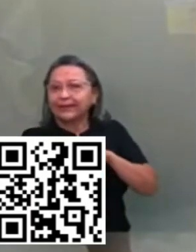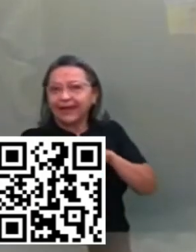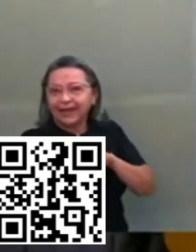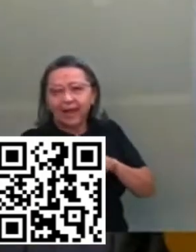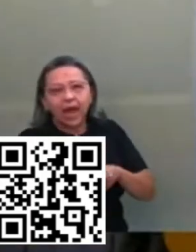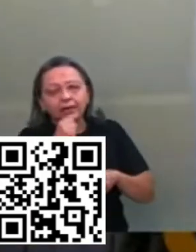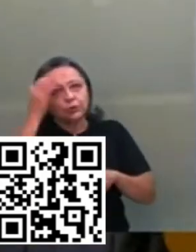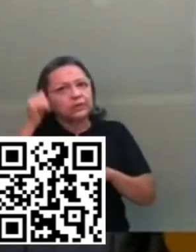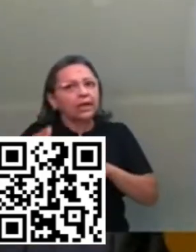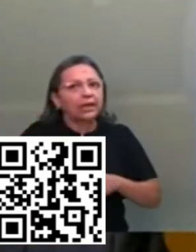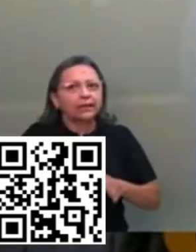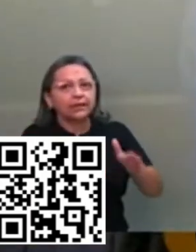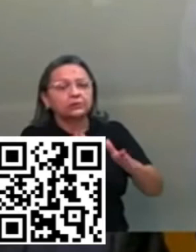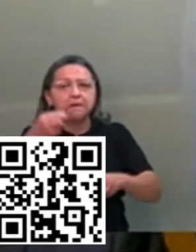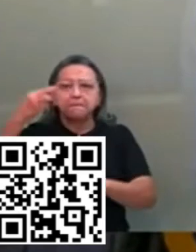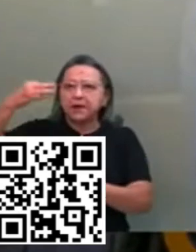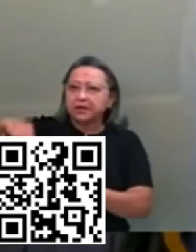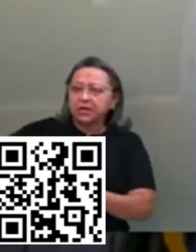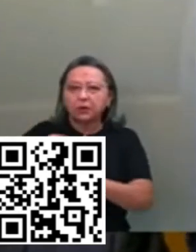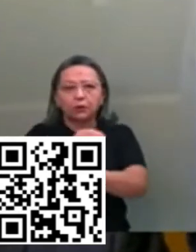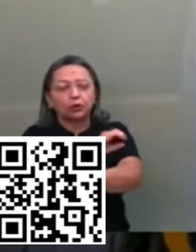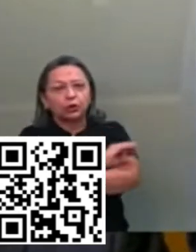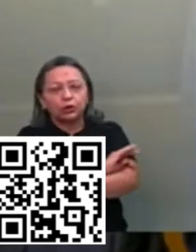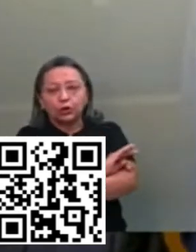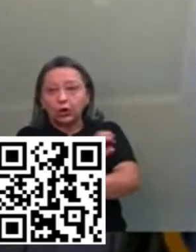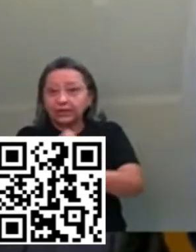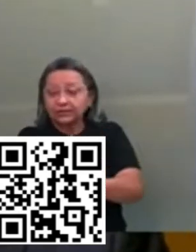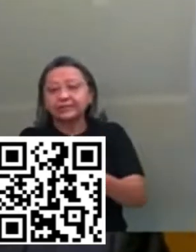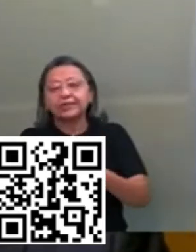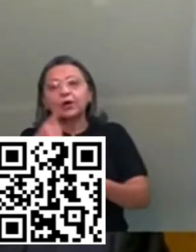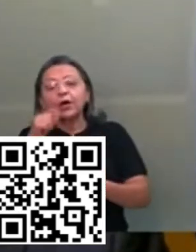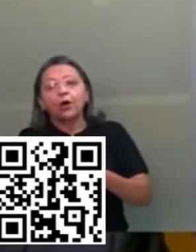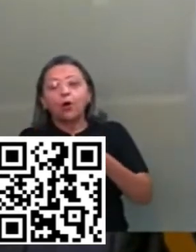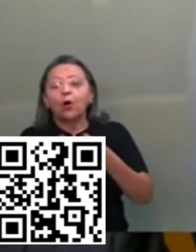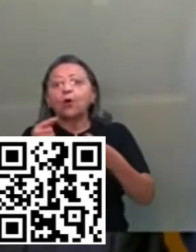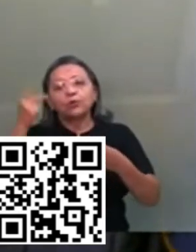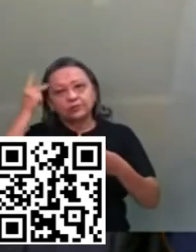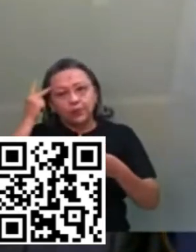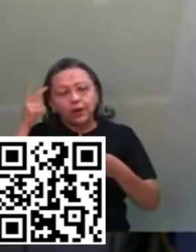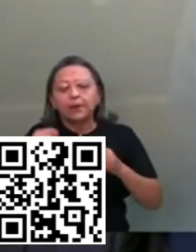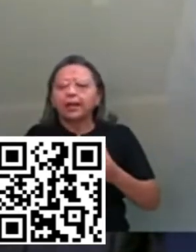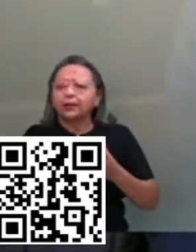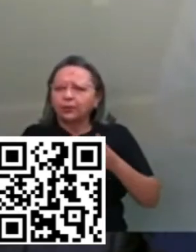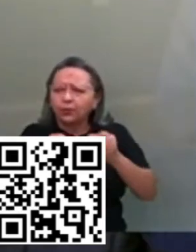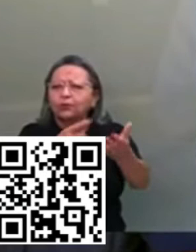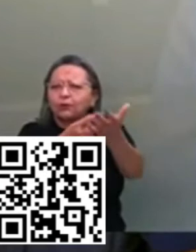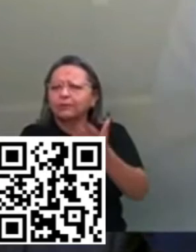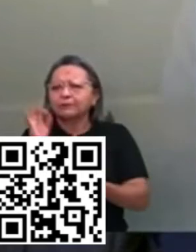ainda, se é no Maranhão, se é em Tocantins, Goiás ou São Paulo. Todos estão convidados para